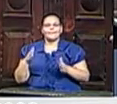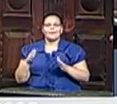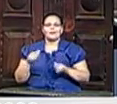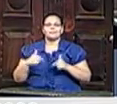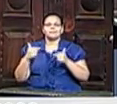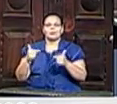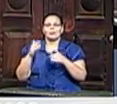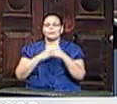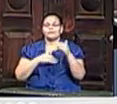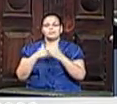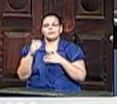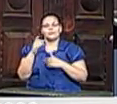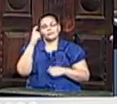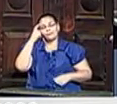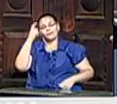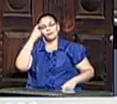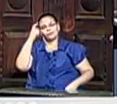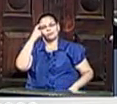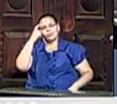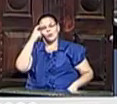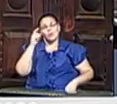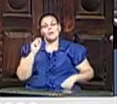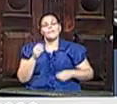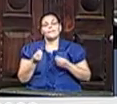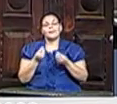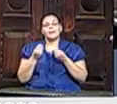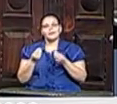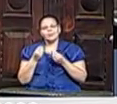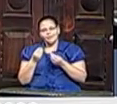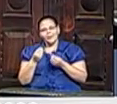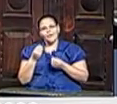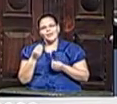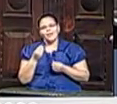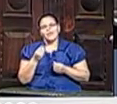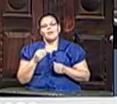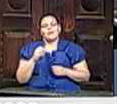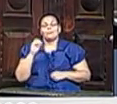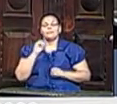profissional. Nunca se pensou concretamente para que servia o ensino médio em si